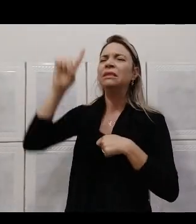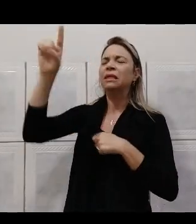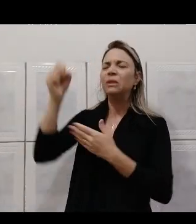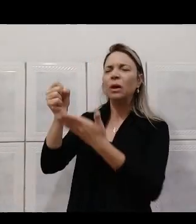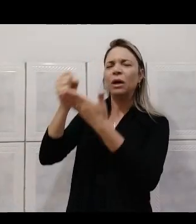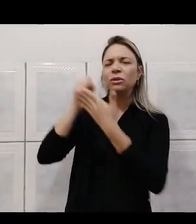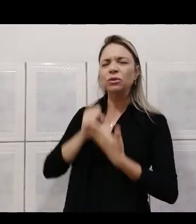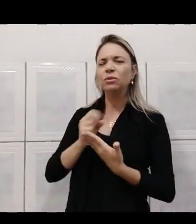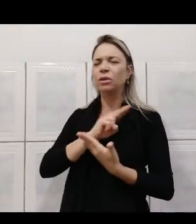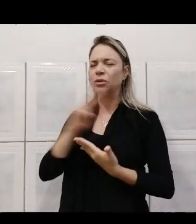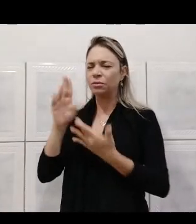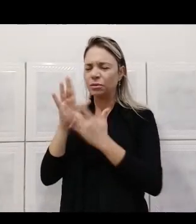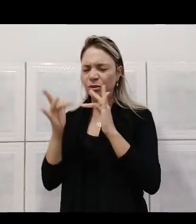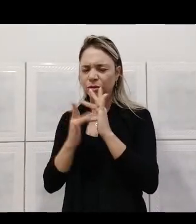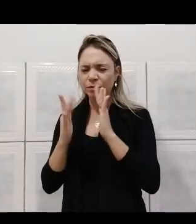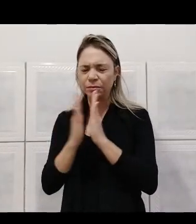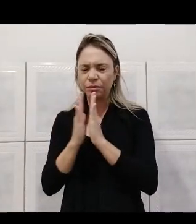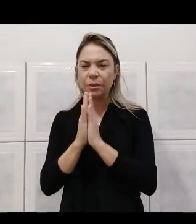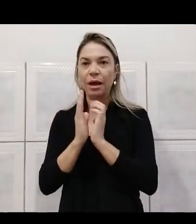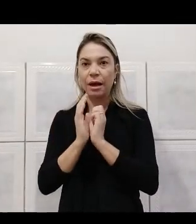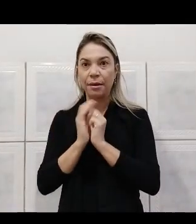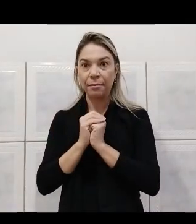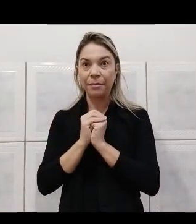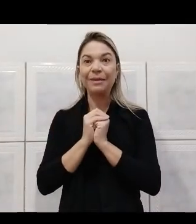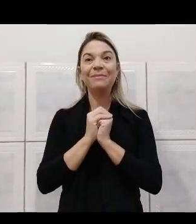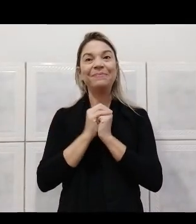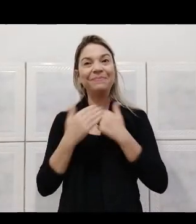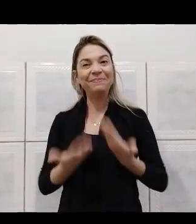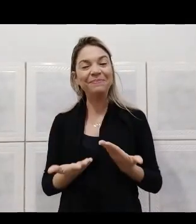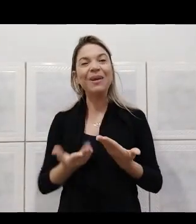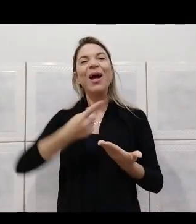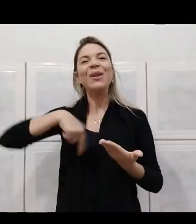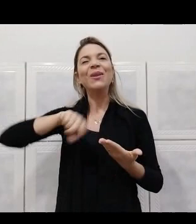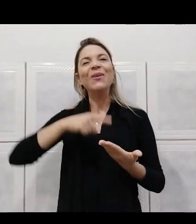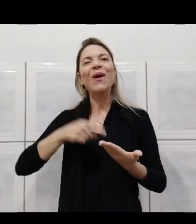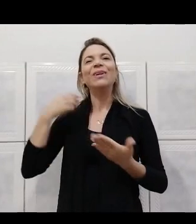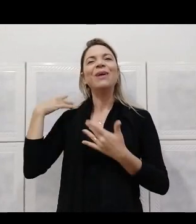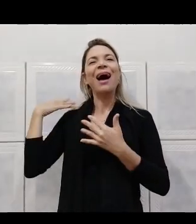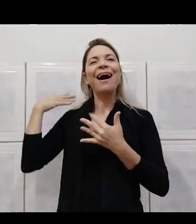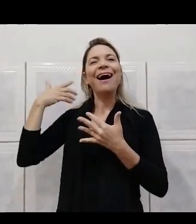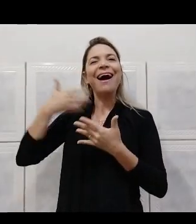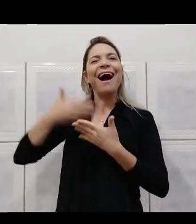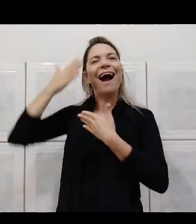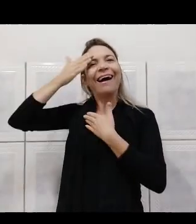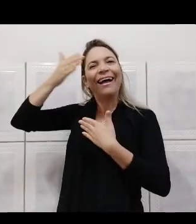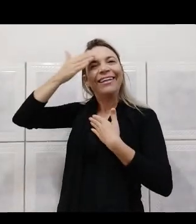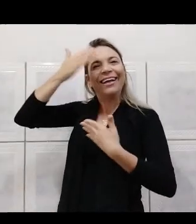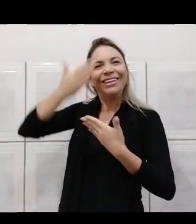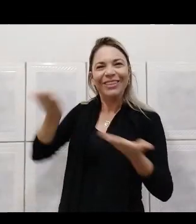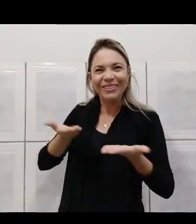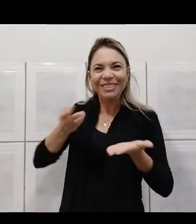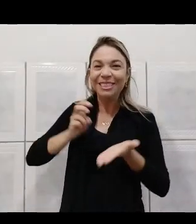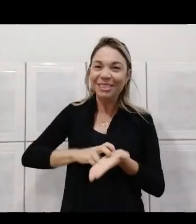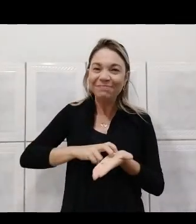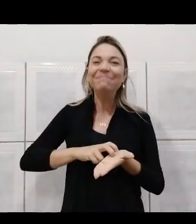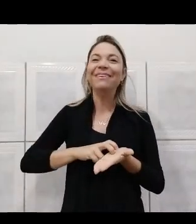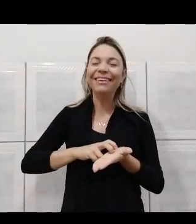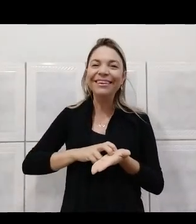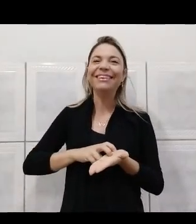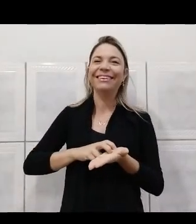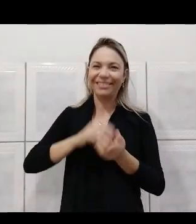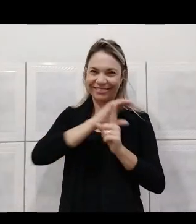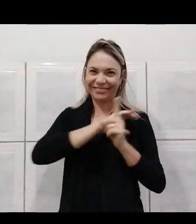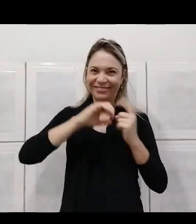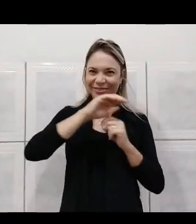de Jesus, amém. Como já temos agradecido ao Senhor nessa manhã, continuamos rendendo-lhe graças,